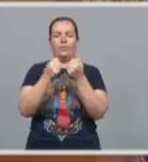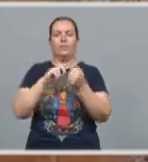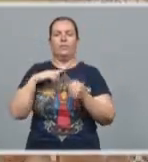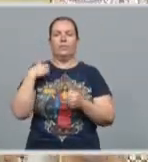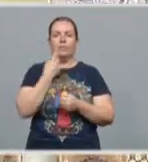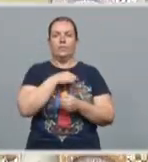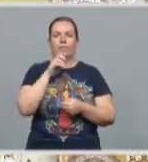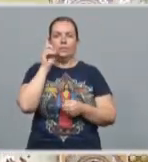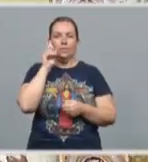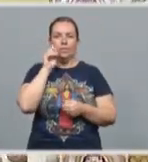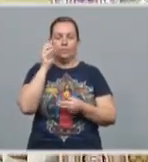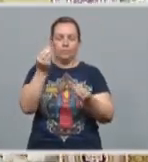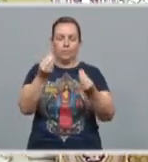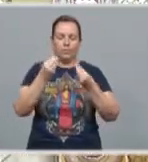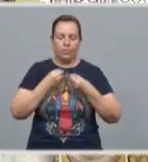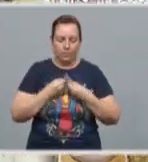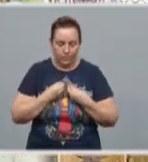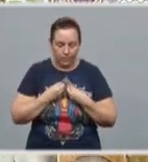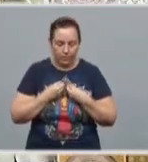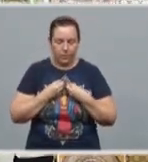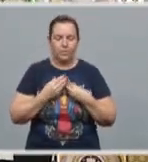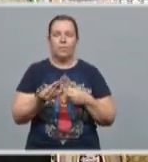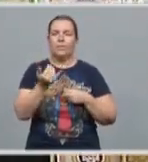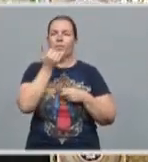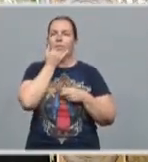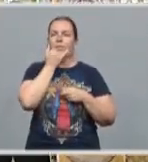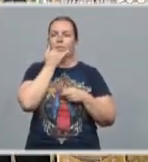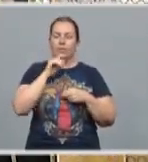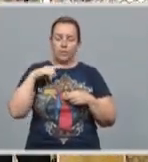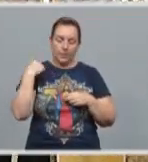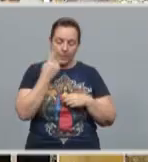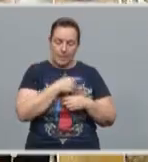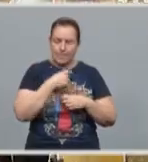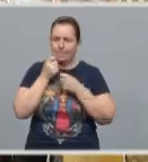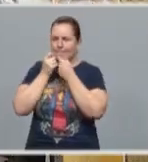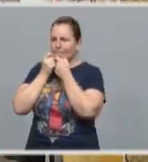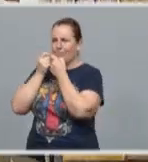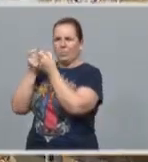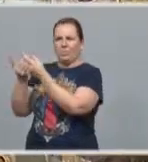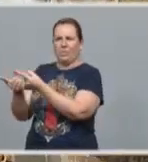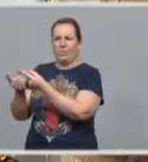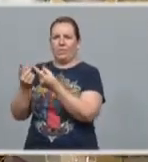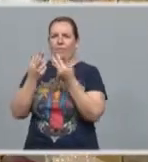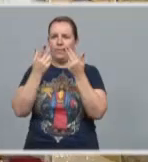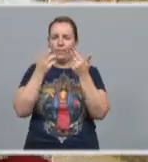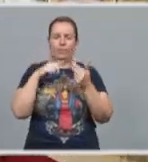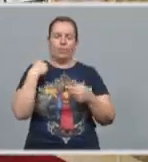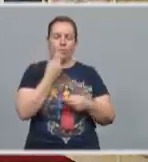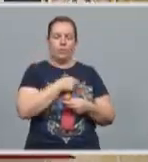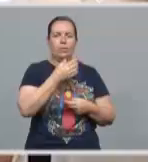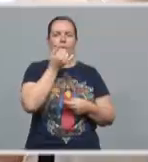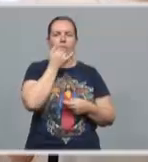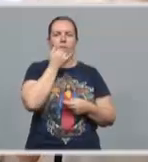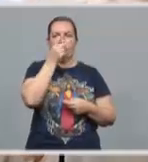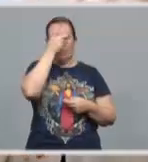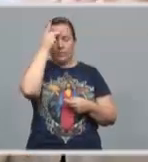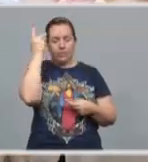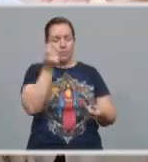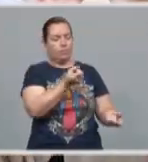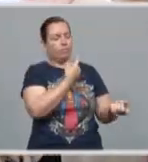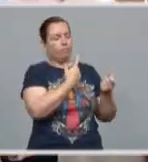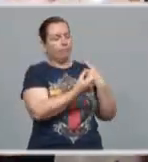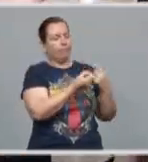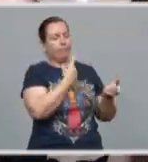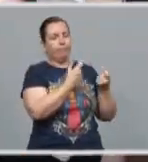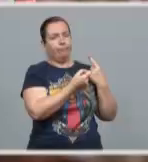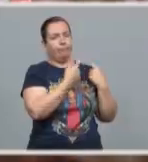no céu. O pão nosso de cada dia nos dai hoje, perdoai-nos as nossas ofensas, assim